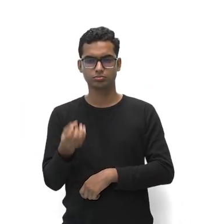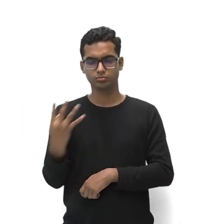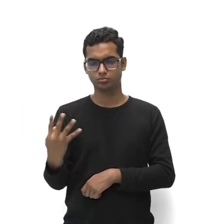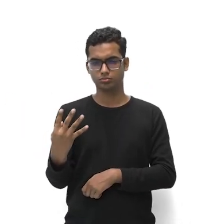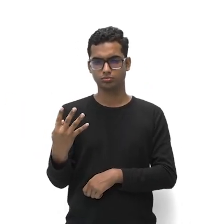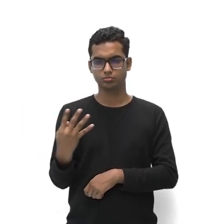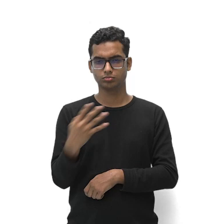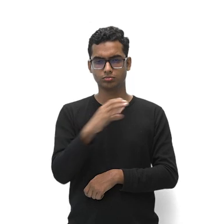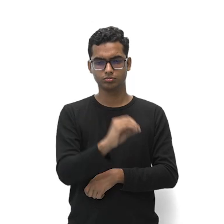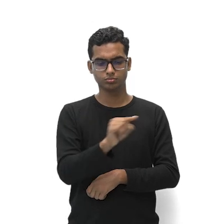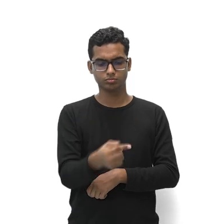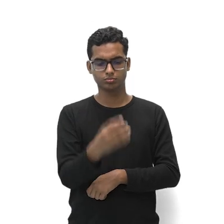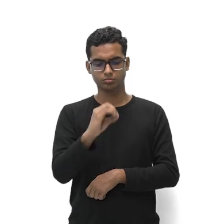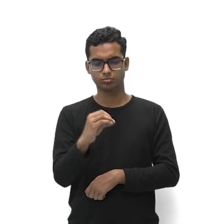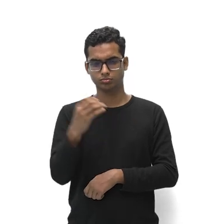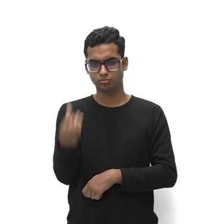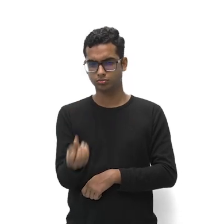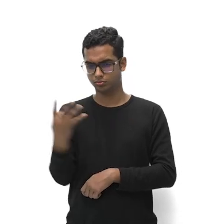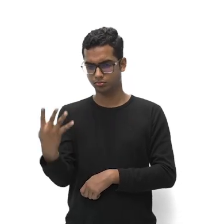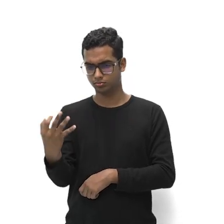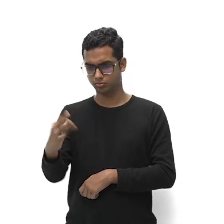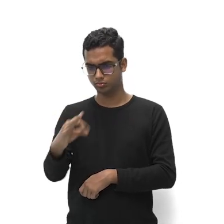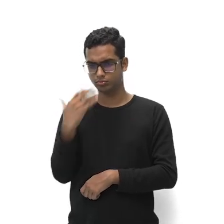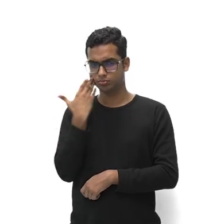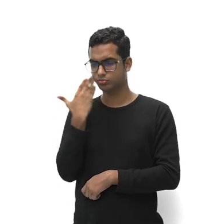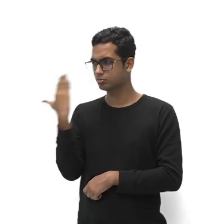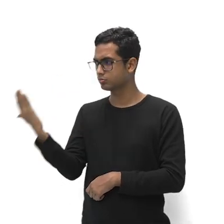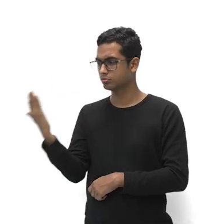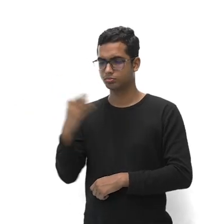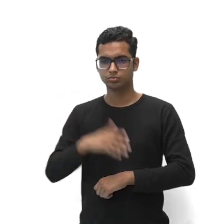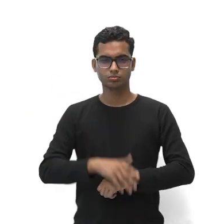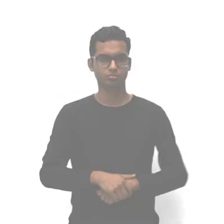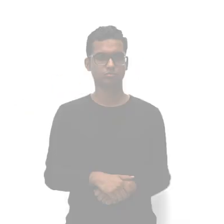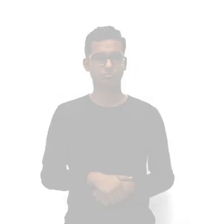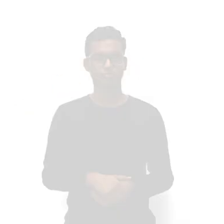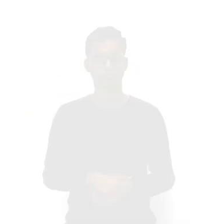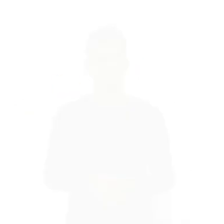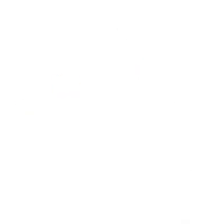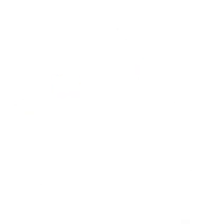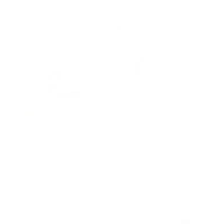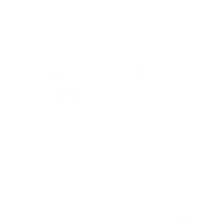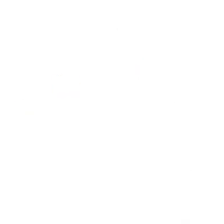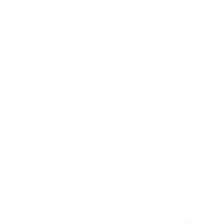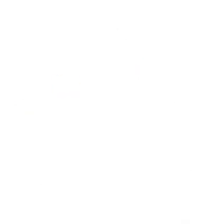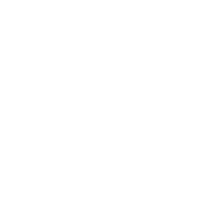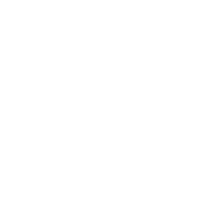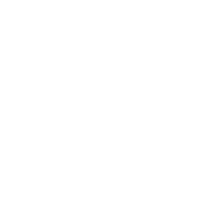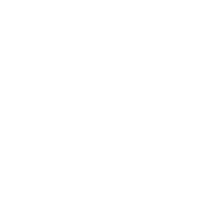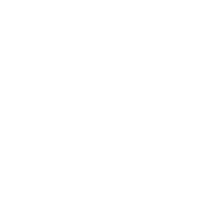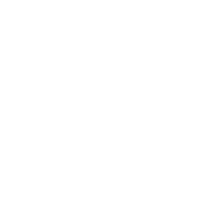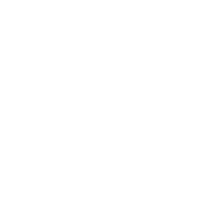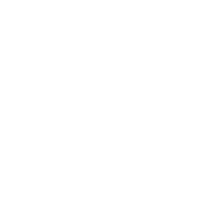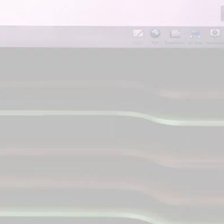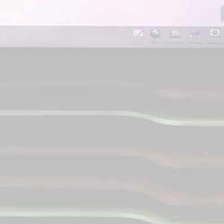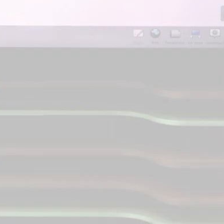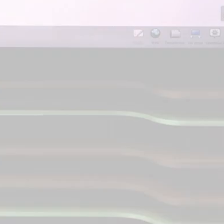0,0064. Correto? Então, ó, você tem aí, ó, essas